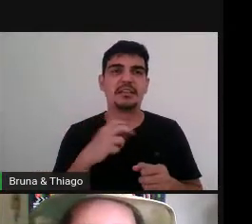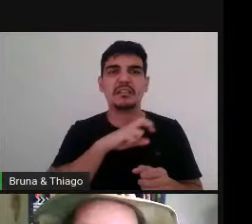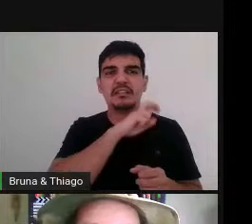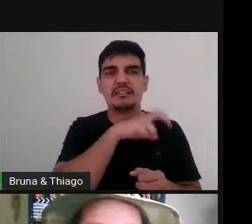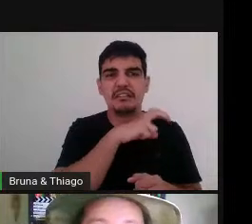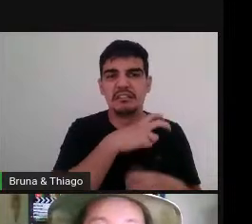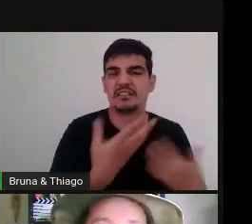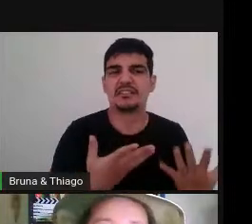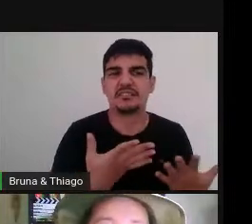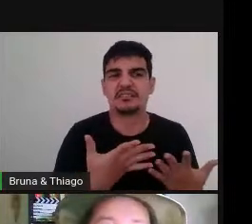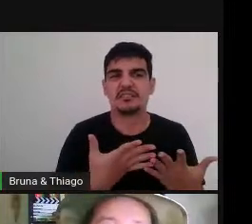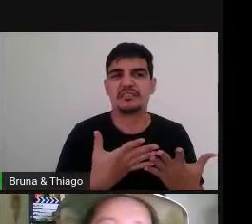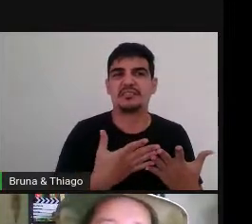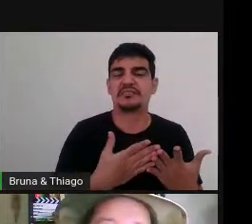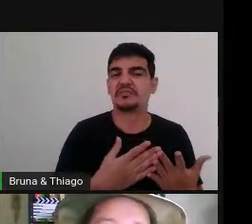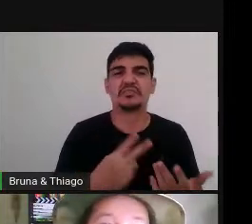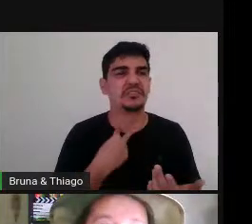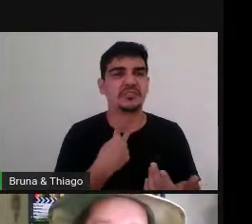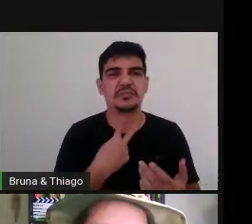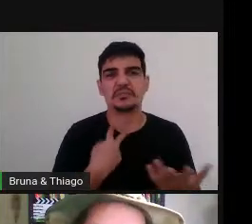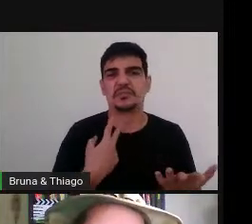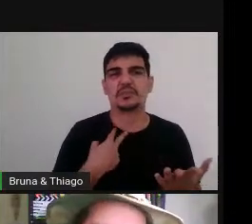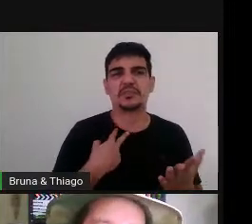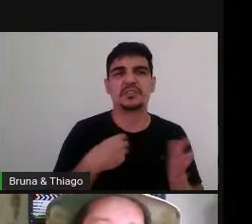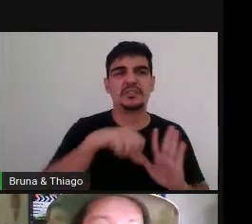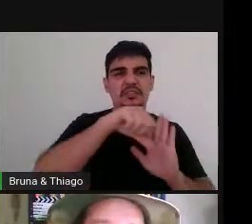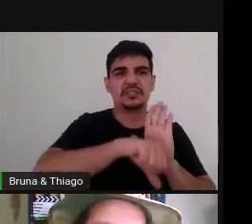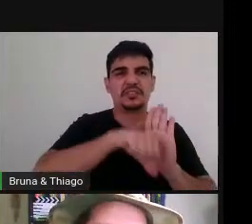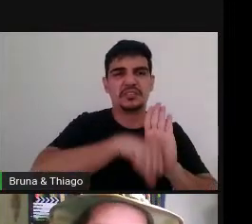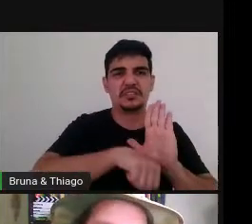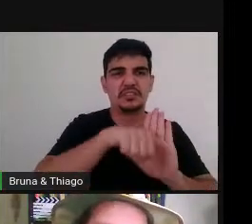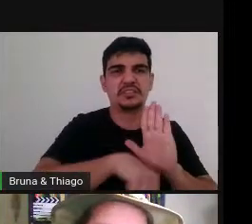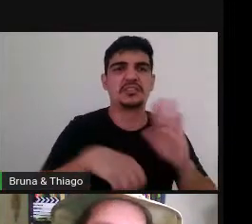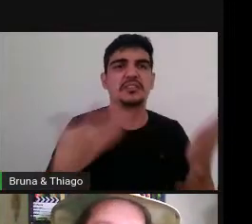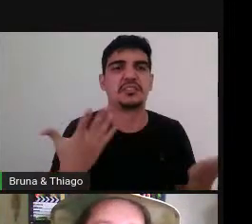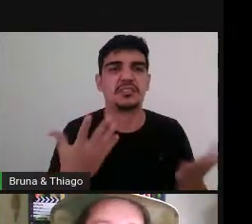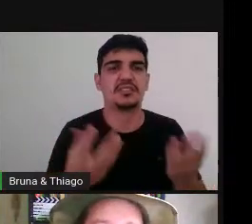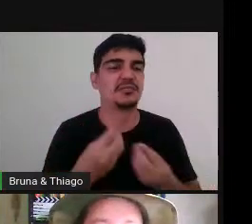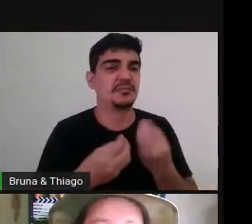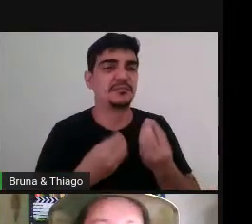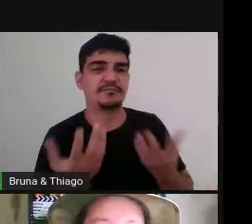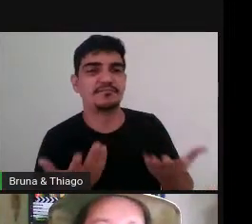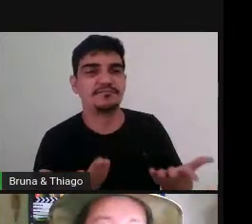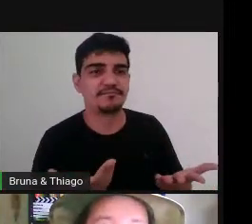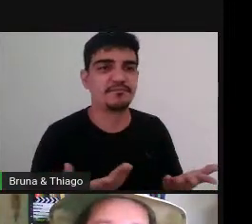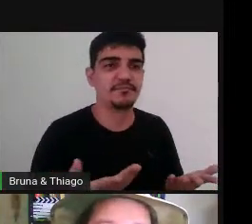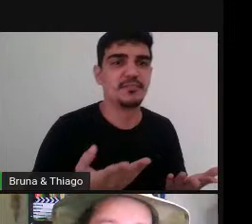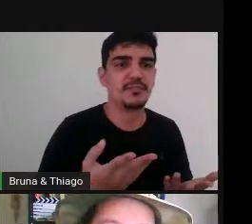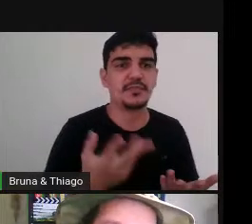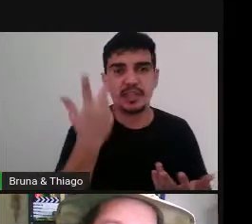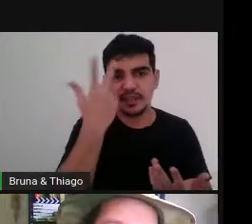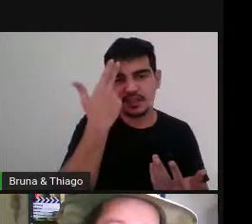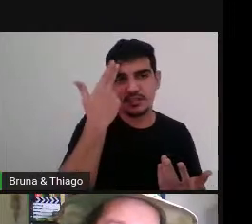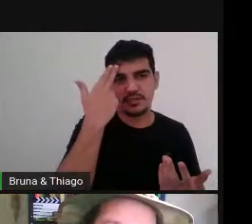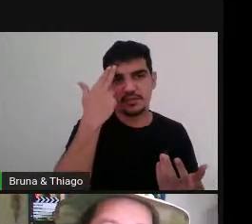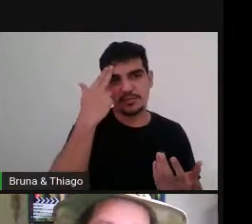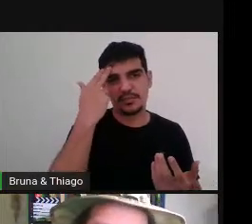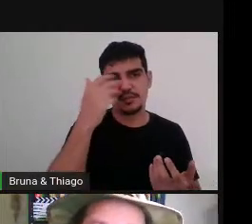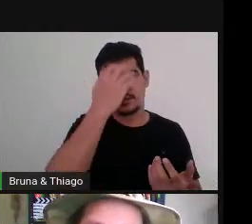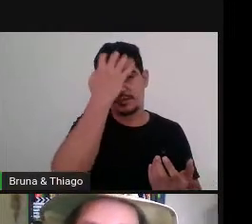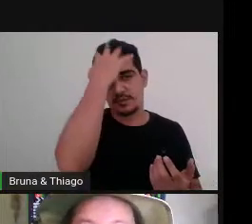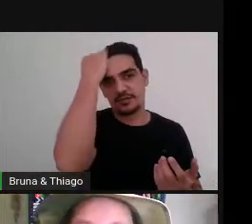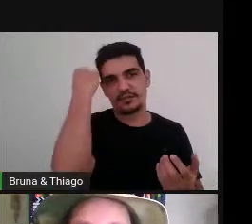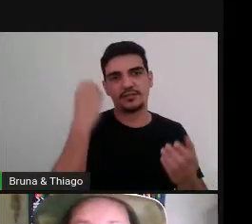sítio, né? Ele mora em uma área rural, né? Que aparece muito desses bichos. E o fato dele ter sacrificado